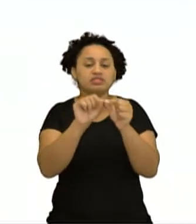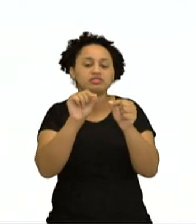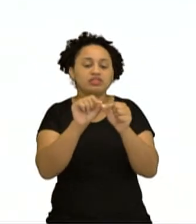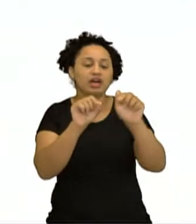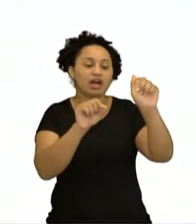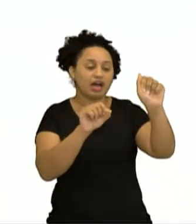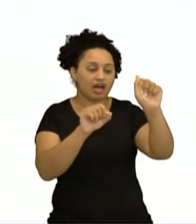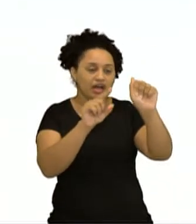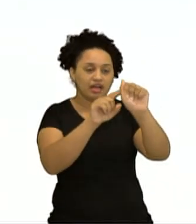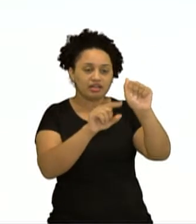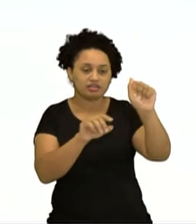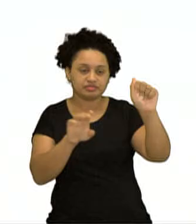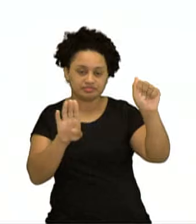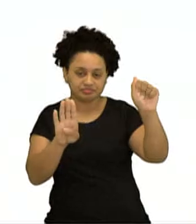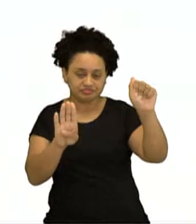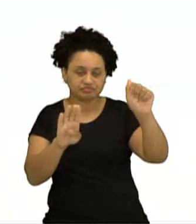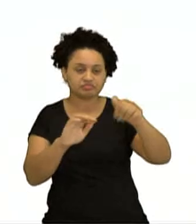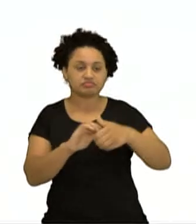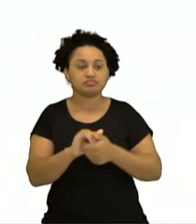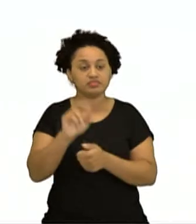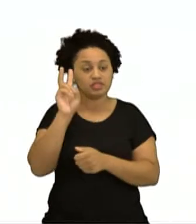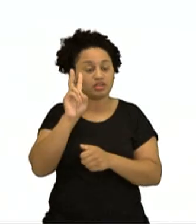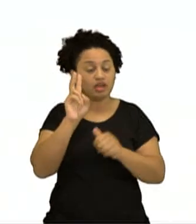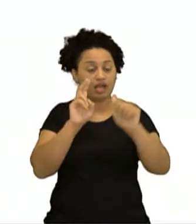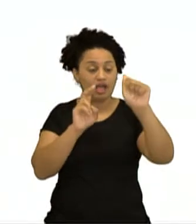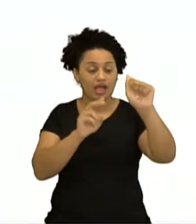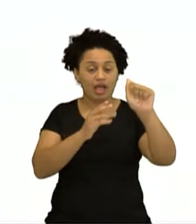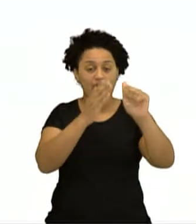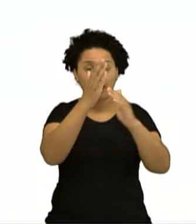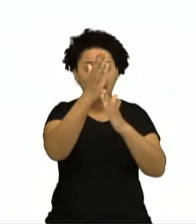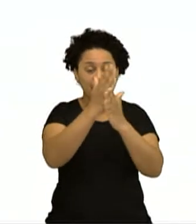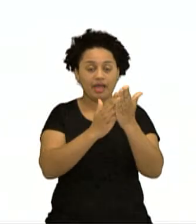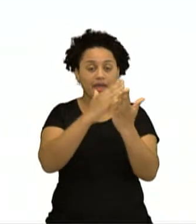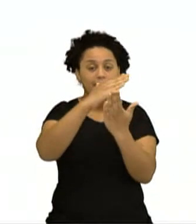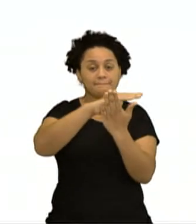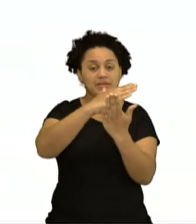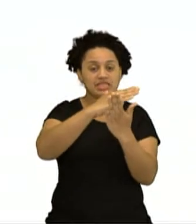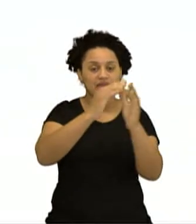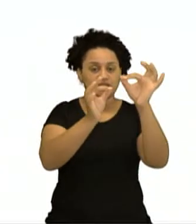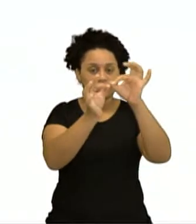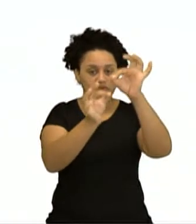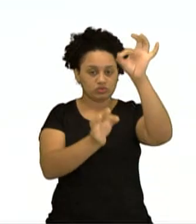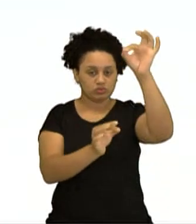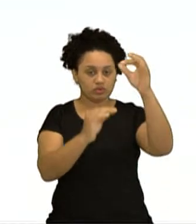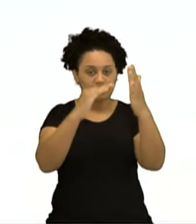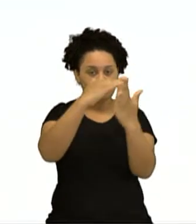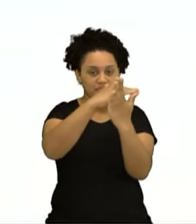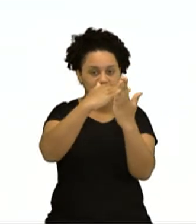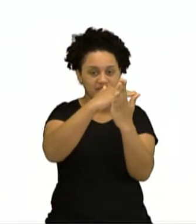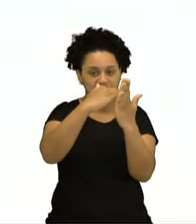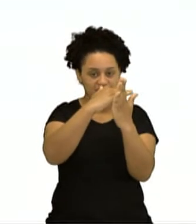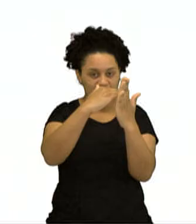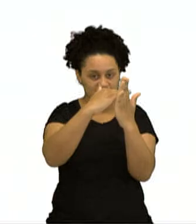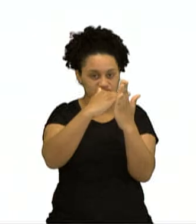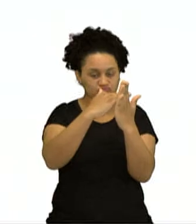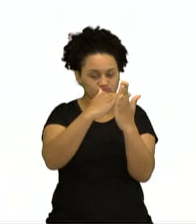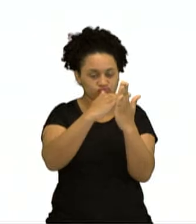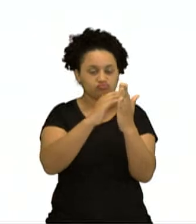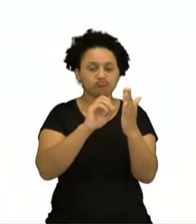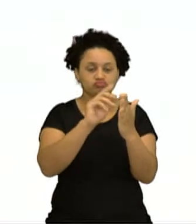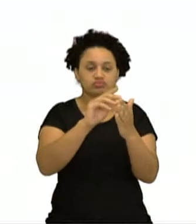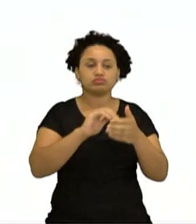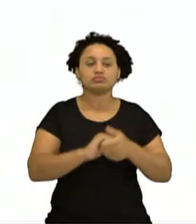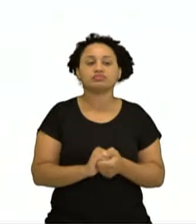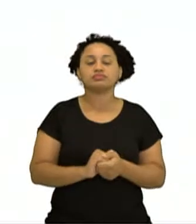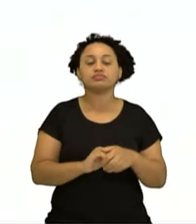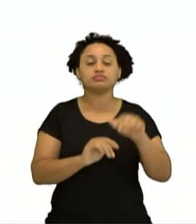A. Lembrando aqui, ó, o ponto A está no ponto médio da altura. Está no ponto médio da altura, tá?